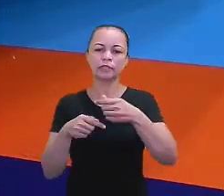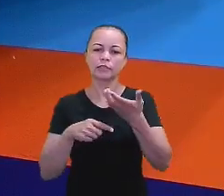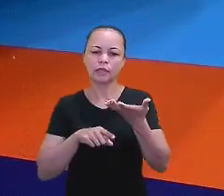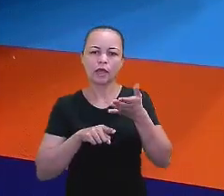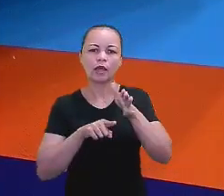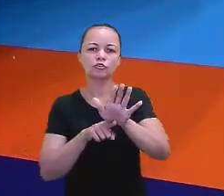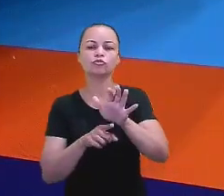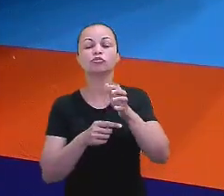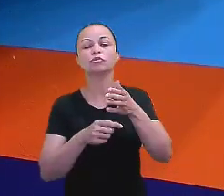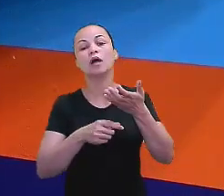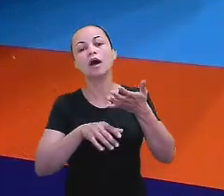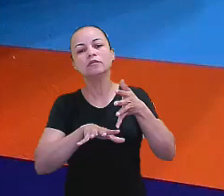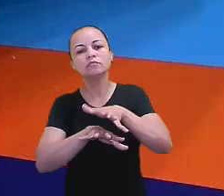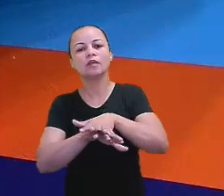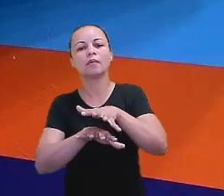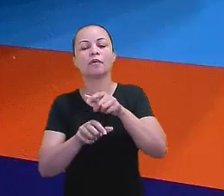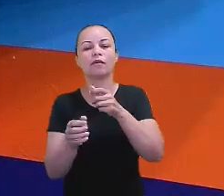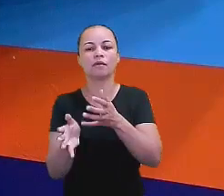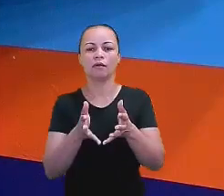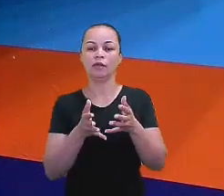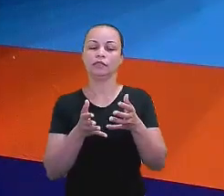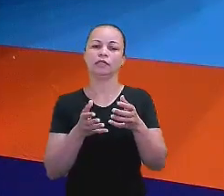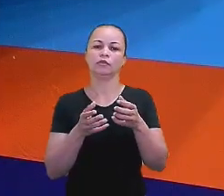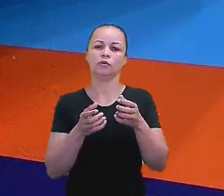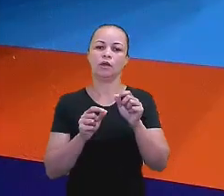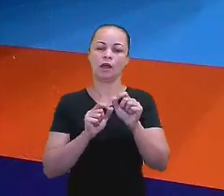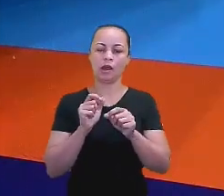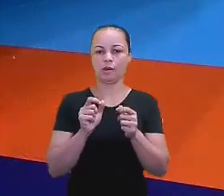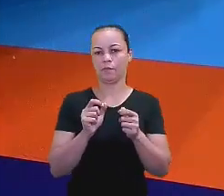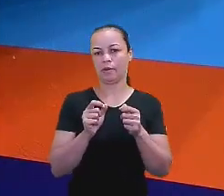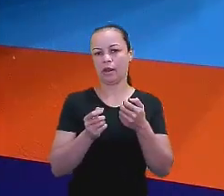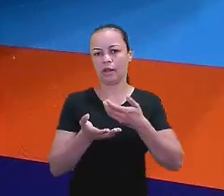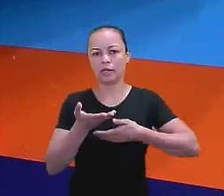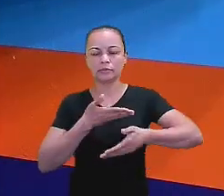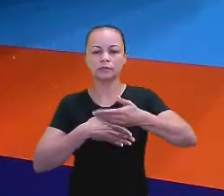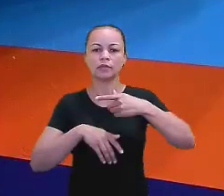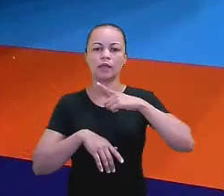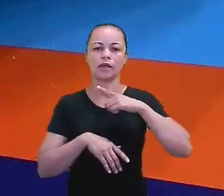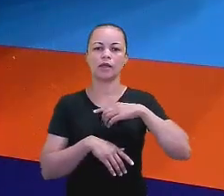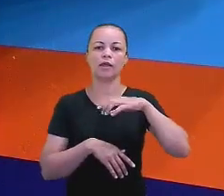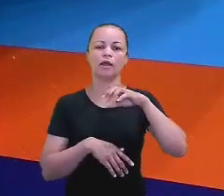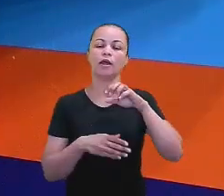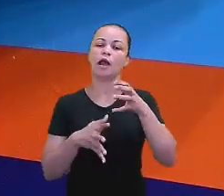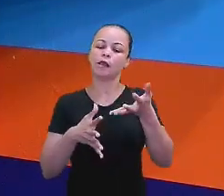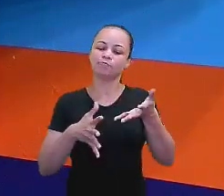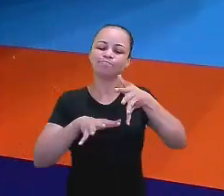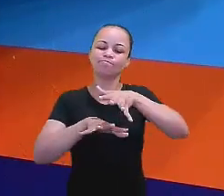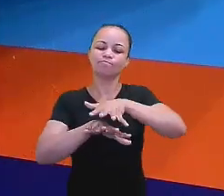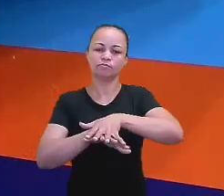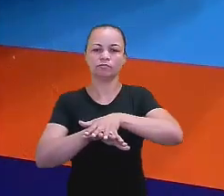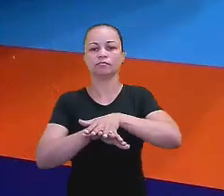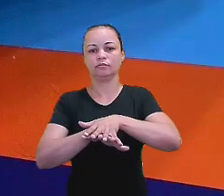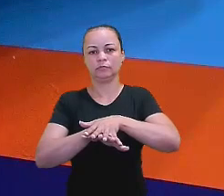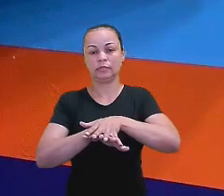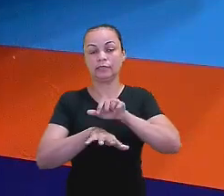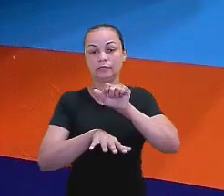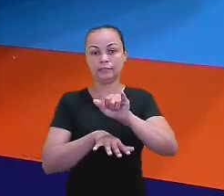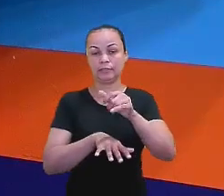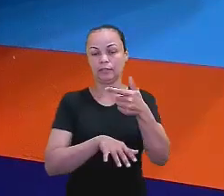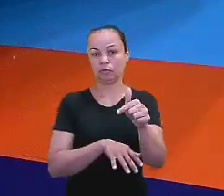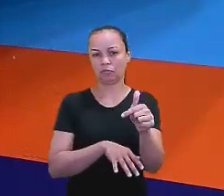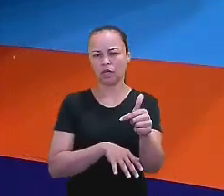faz a ponte para que a gente possa exercer aqui a equidade, a inclusão, porque se não há